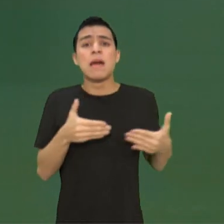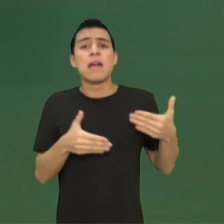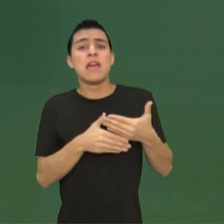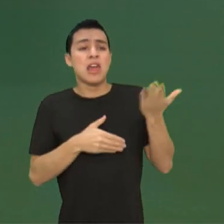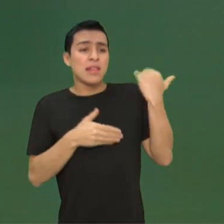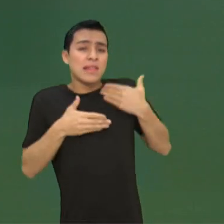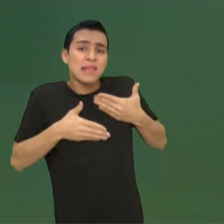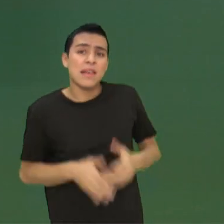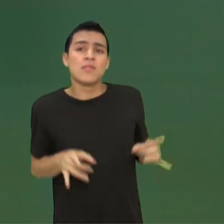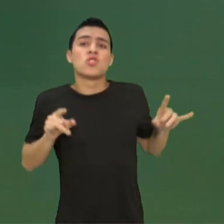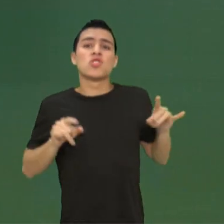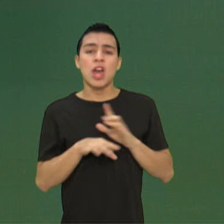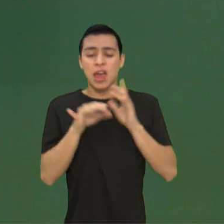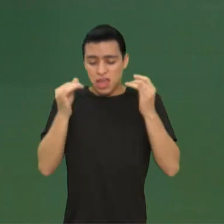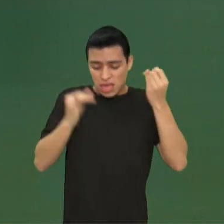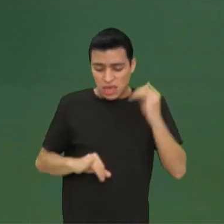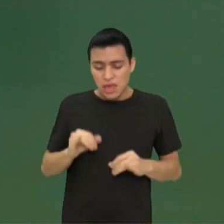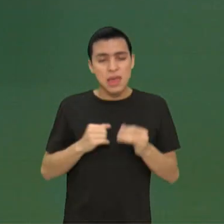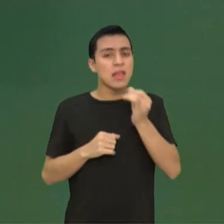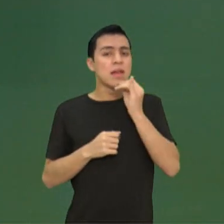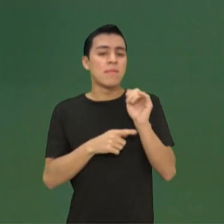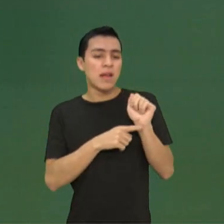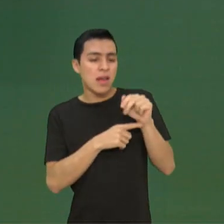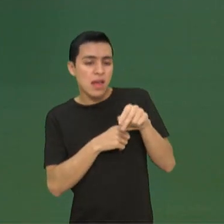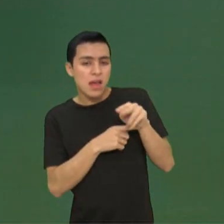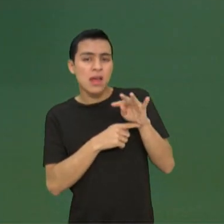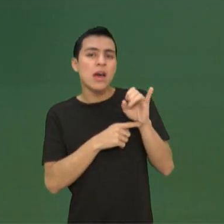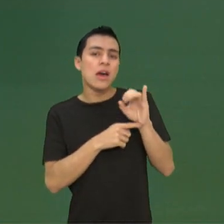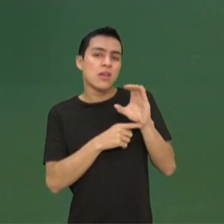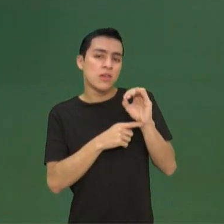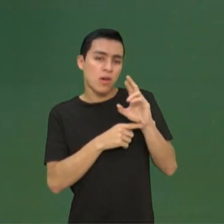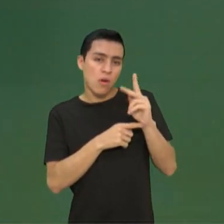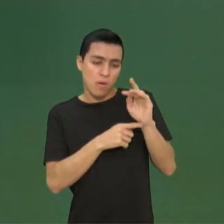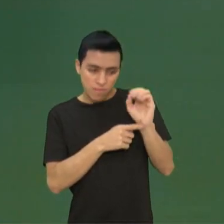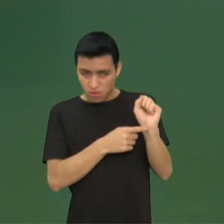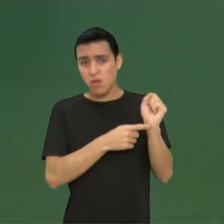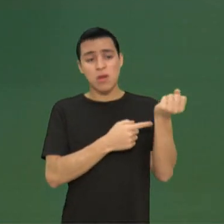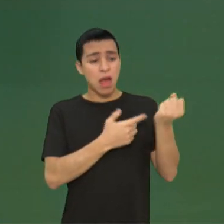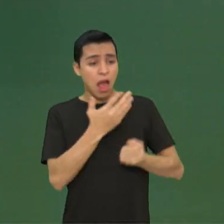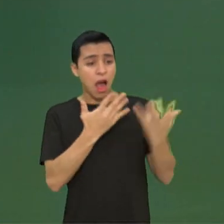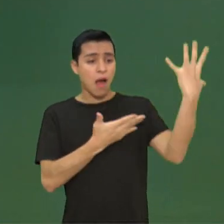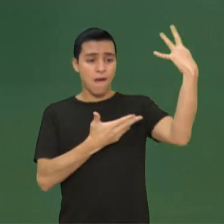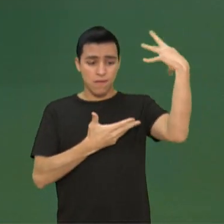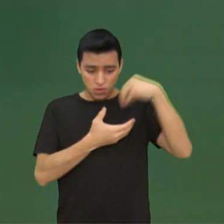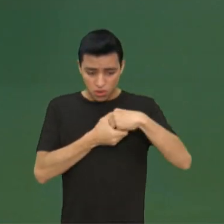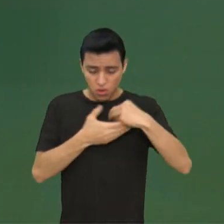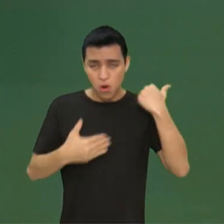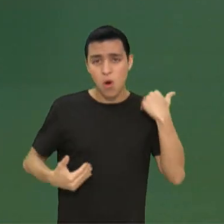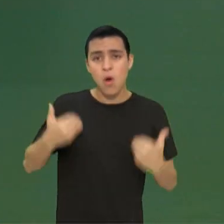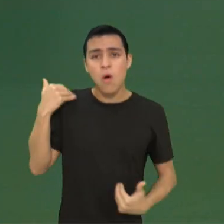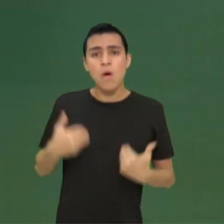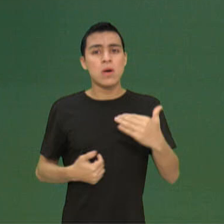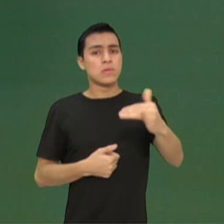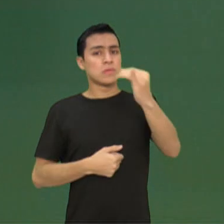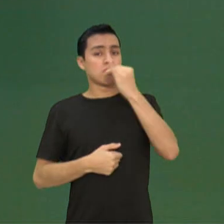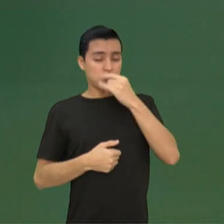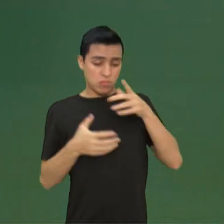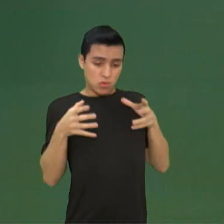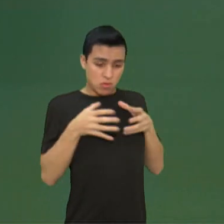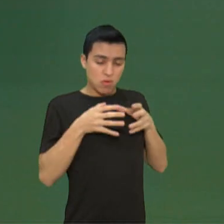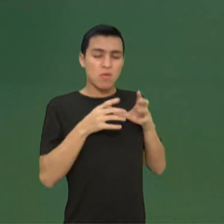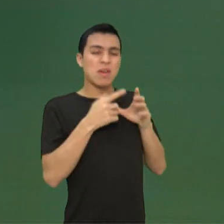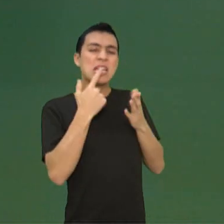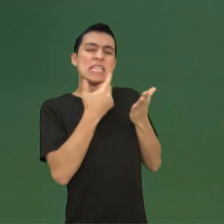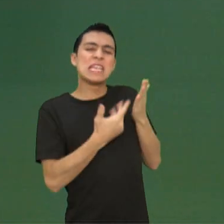o nascimento, químicas, os anticorpos. Já tenho alguns carregados no meu corpo. Por exemplo, eu sou do grupo sanguíneo